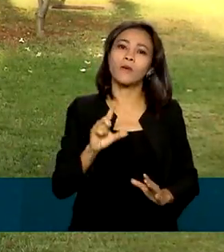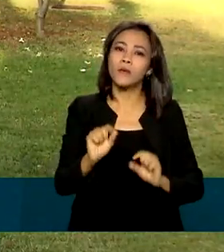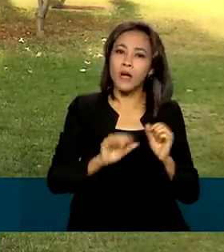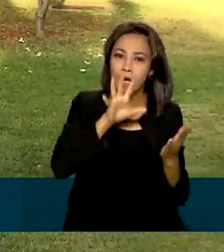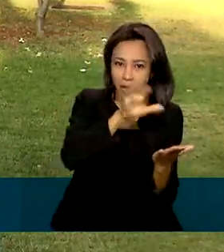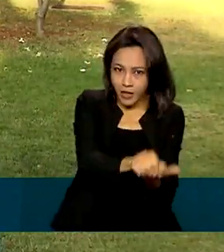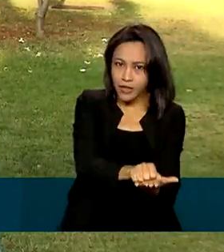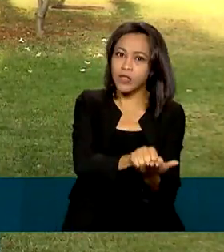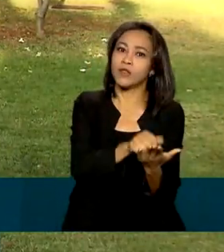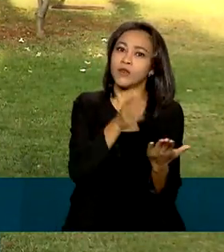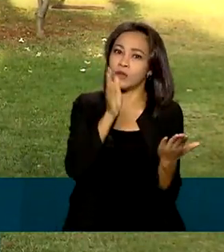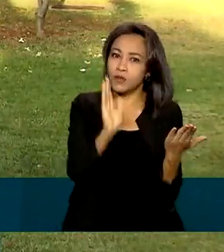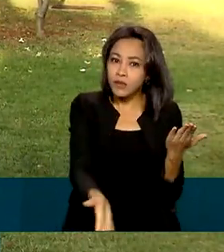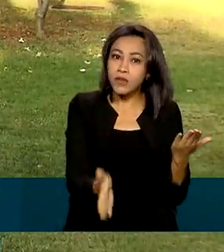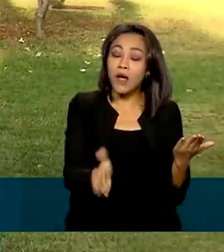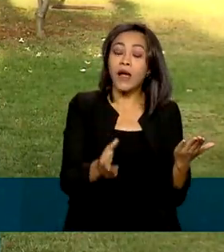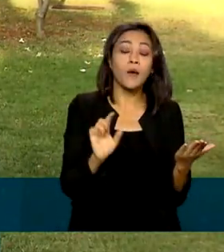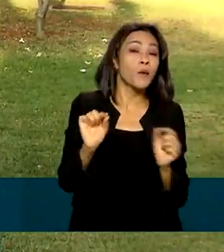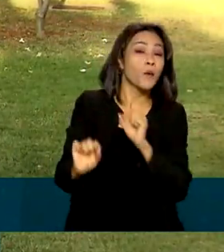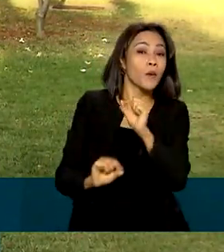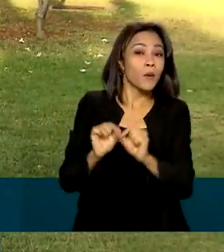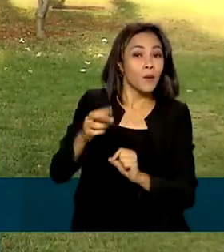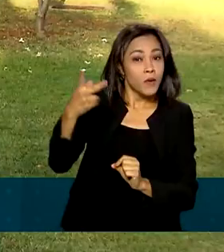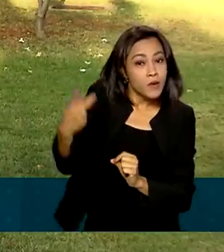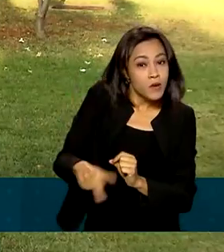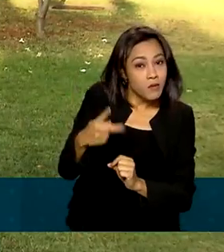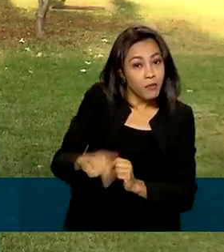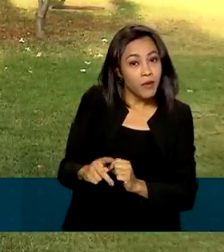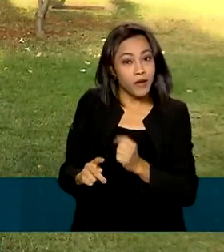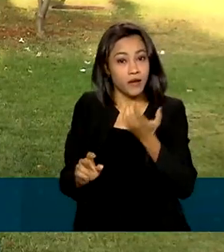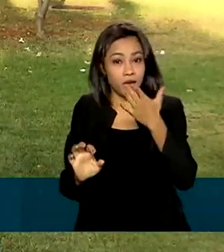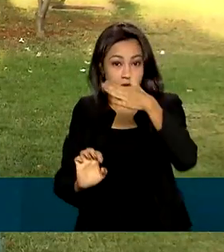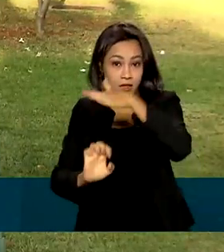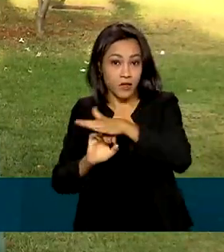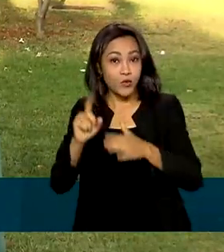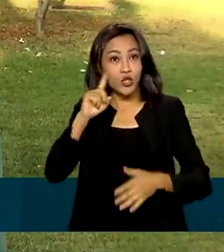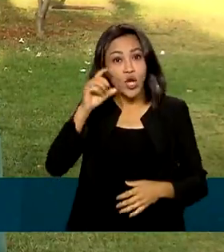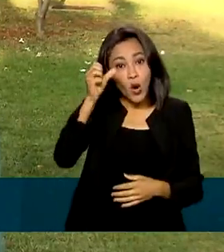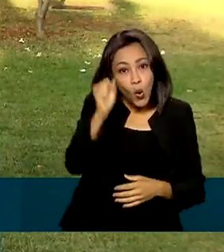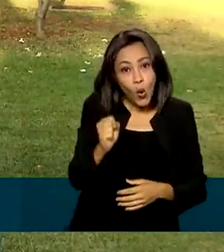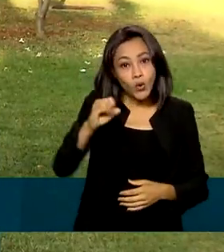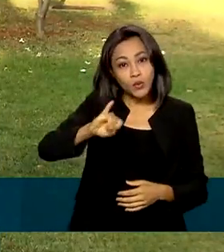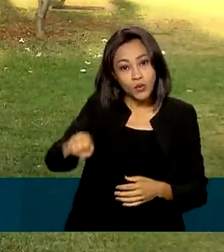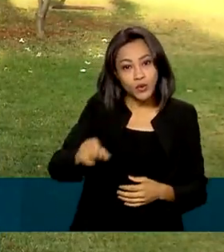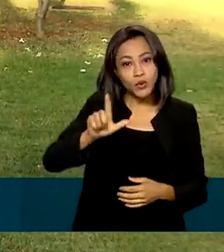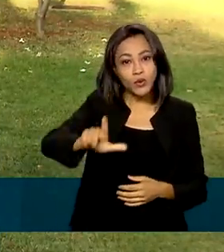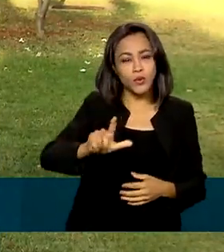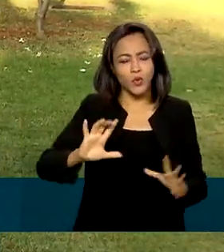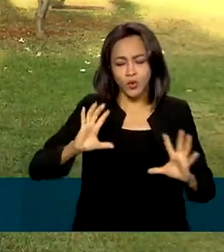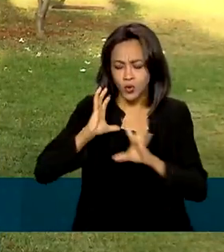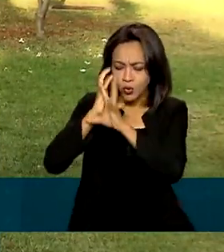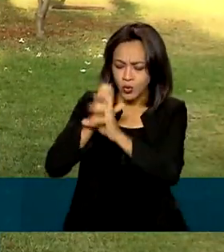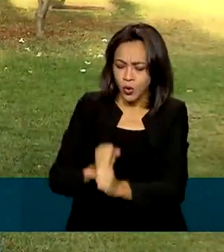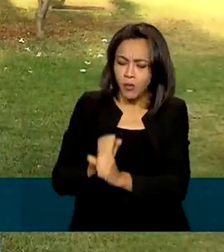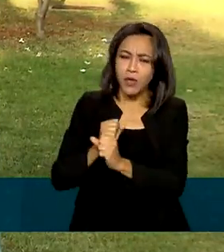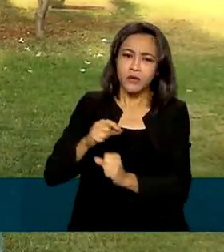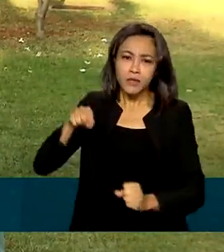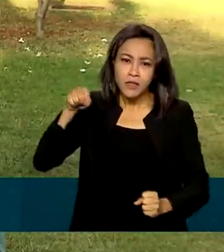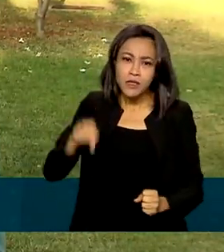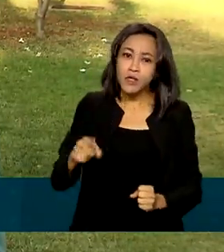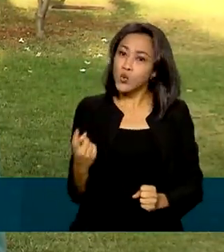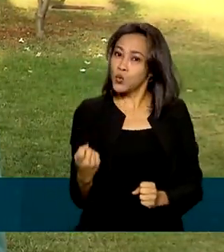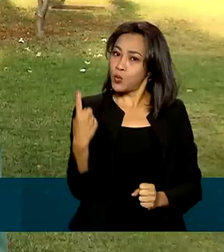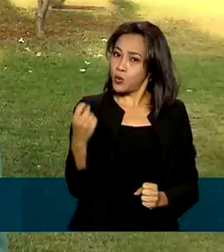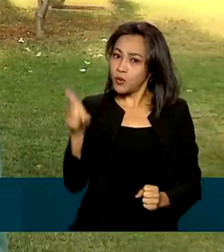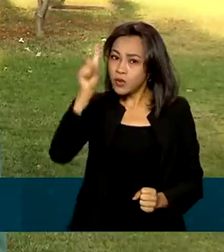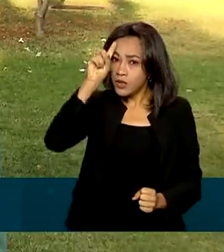A marca foi registrada pelo operador nacional do sistema no dia 8 de julho. O total produzido nesse único dia